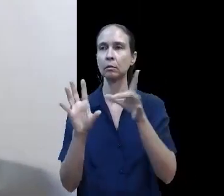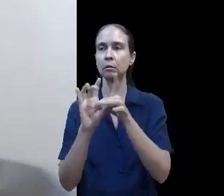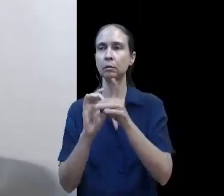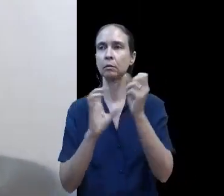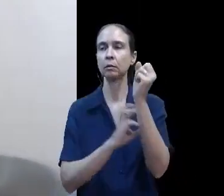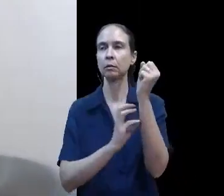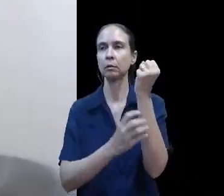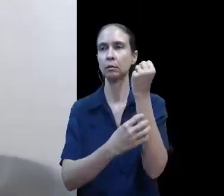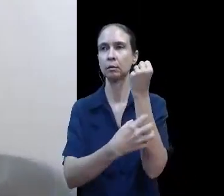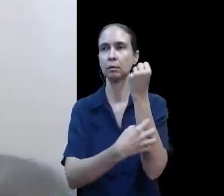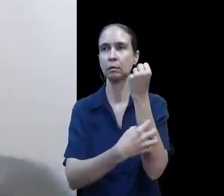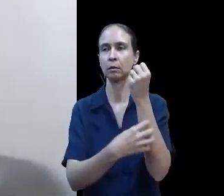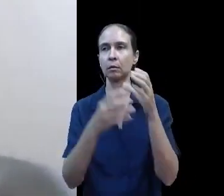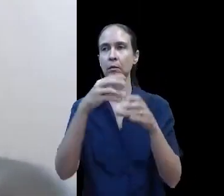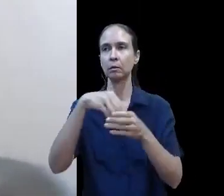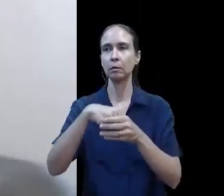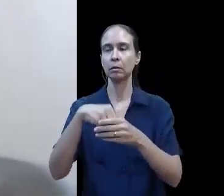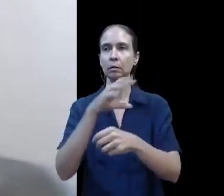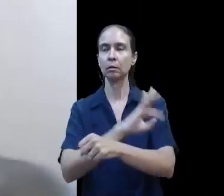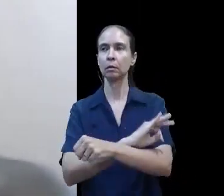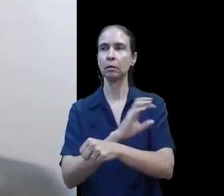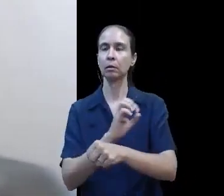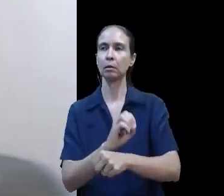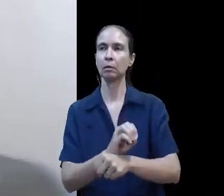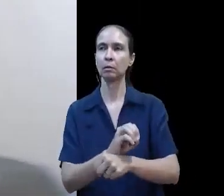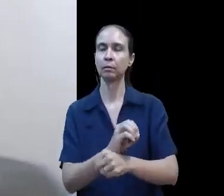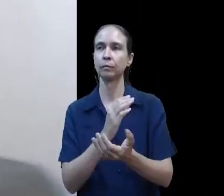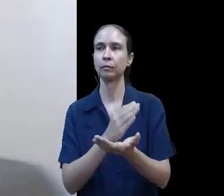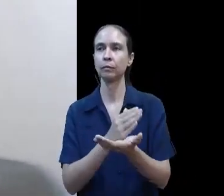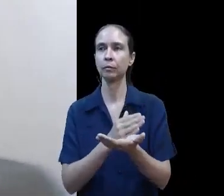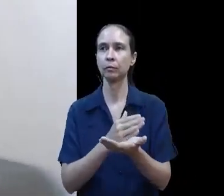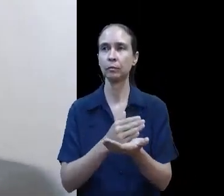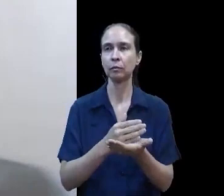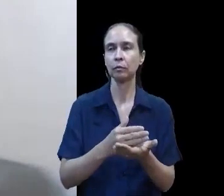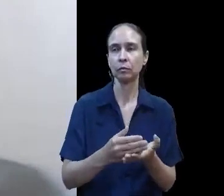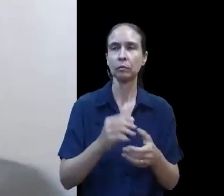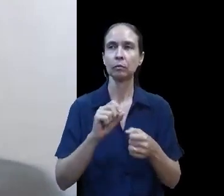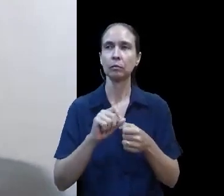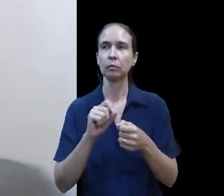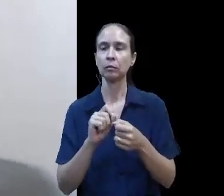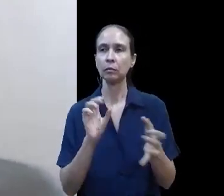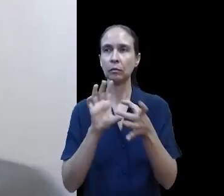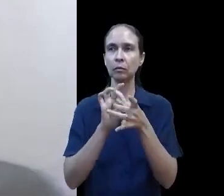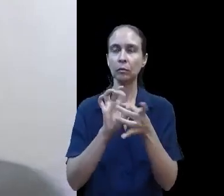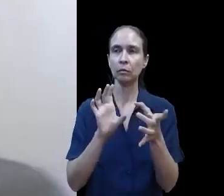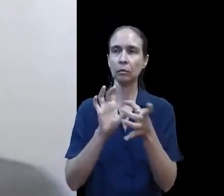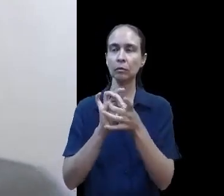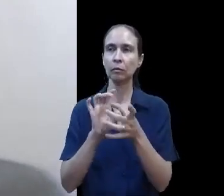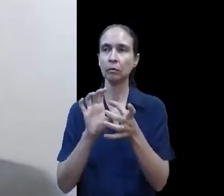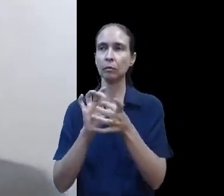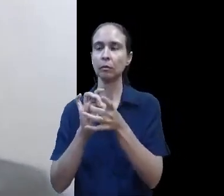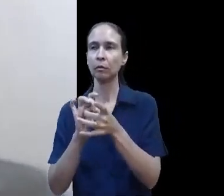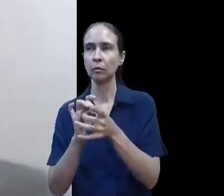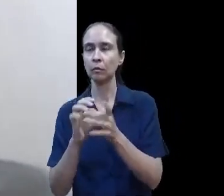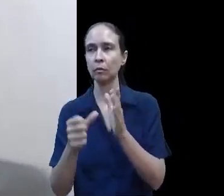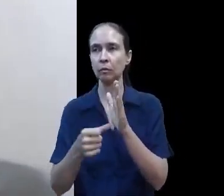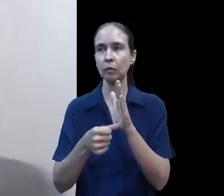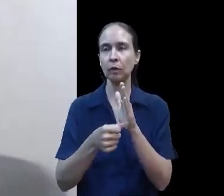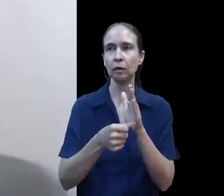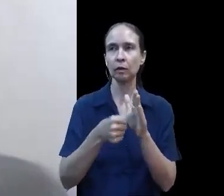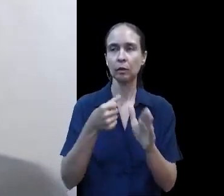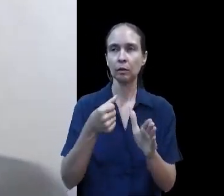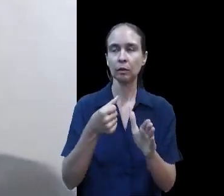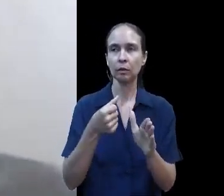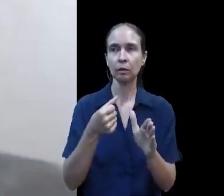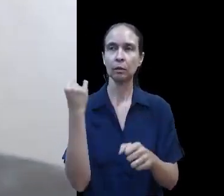Tocantins. E começamos estabelecendo parcerias. A primeira dela é fundamental até